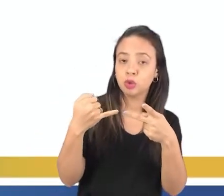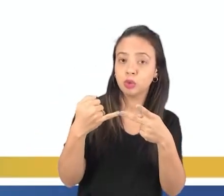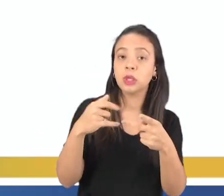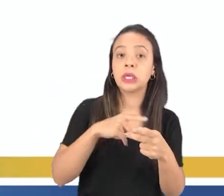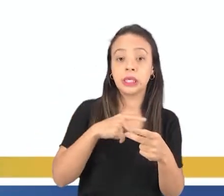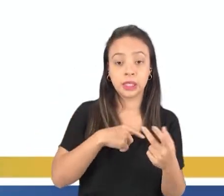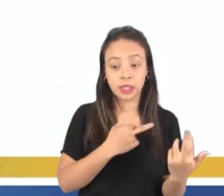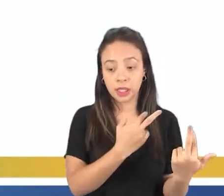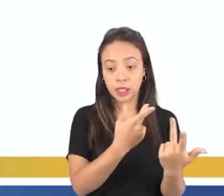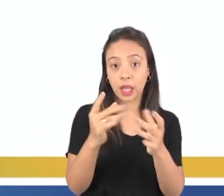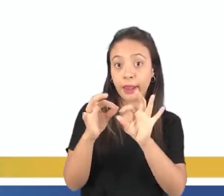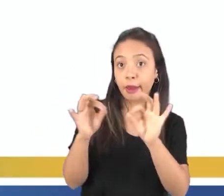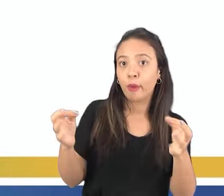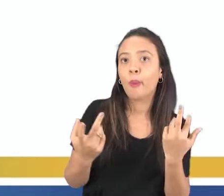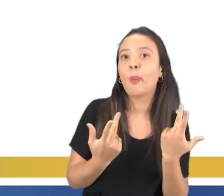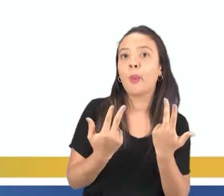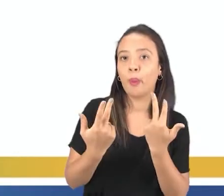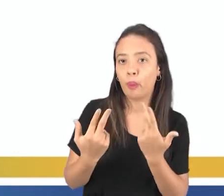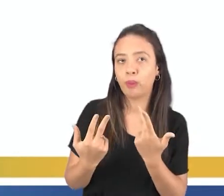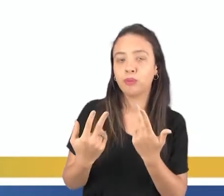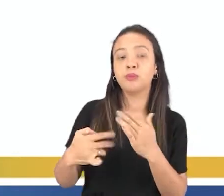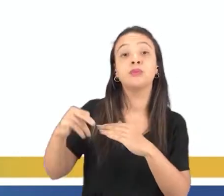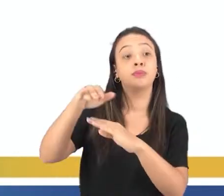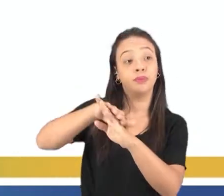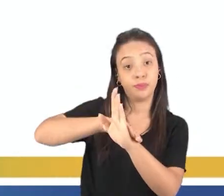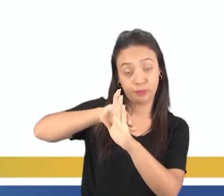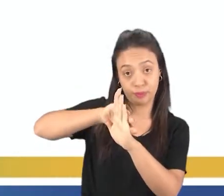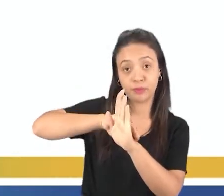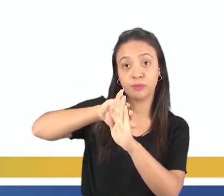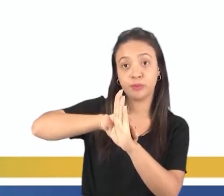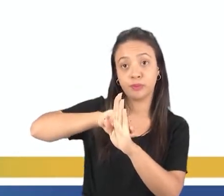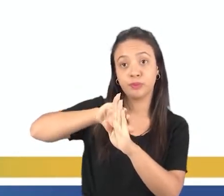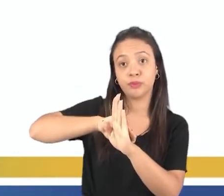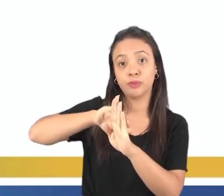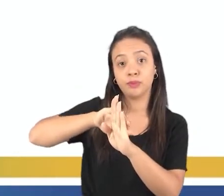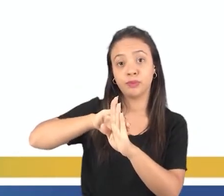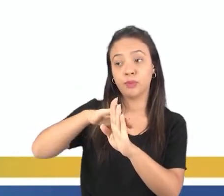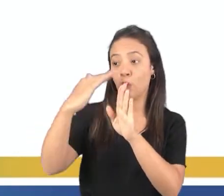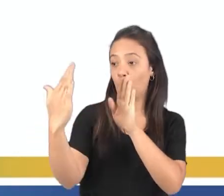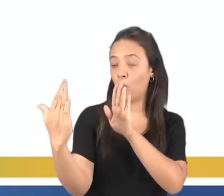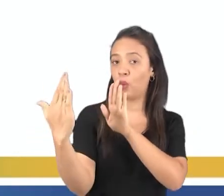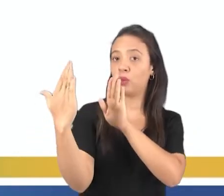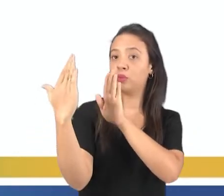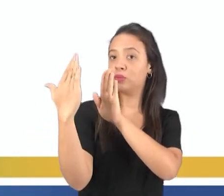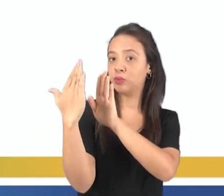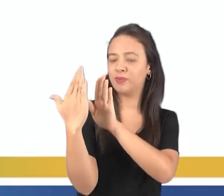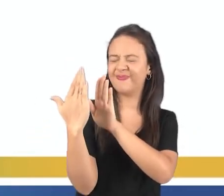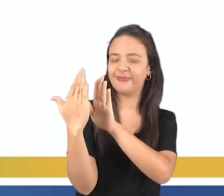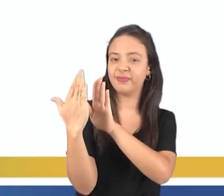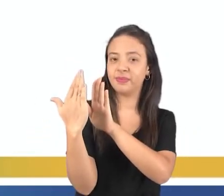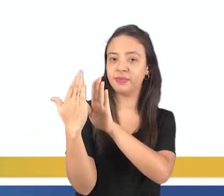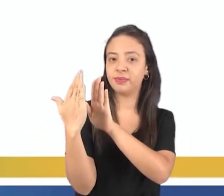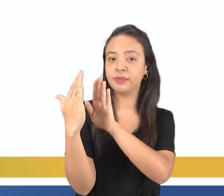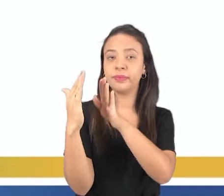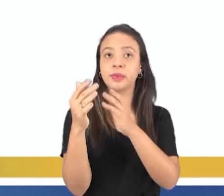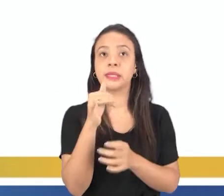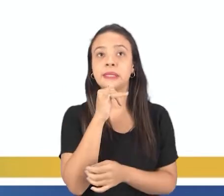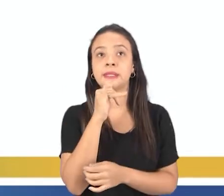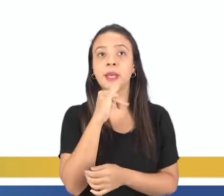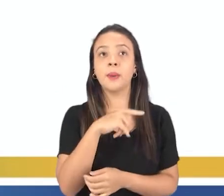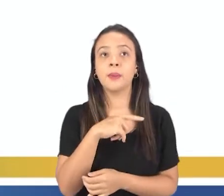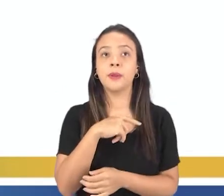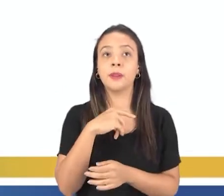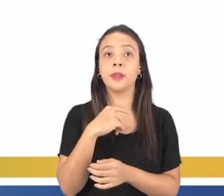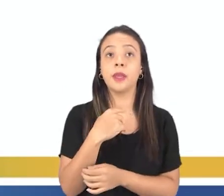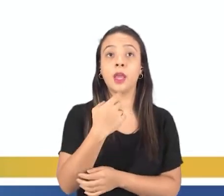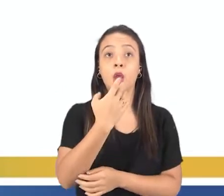possuem a mesma medida, ou seja, os lados que estão um na frente do outro, né? Então, por exemplo, aí nós temos um lado